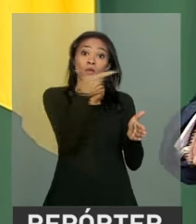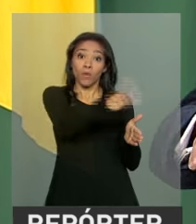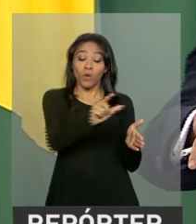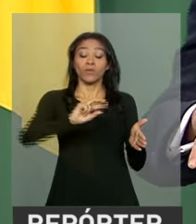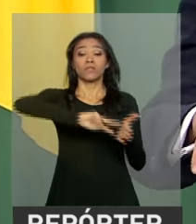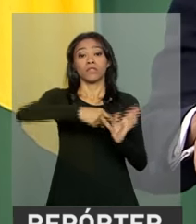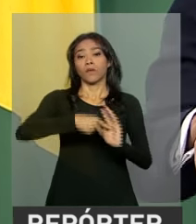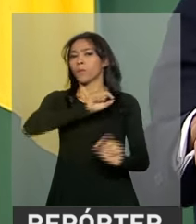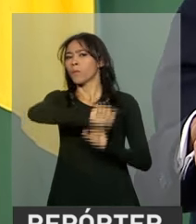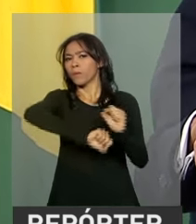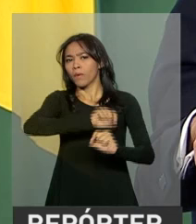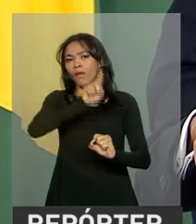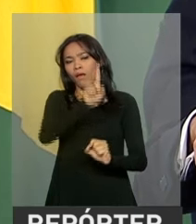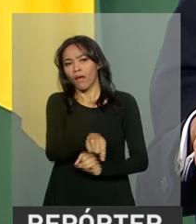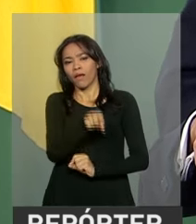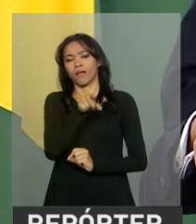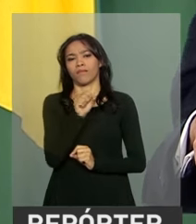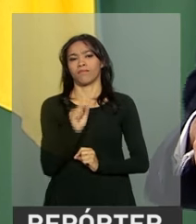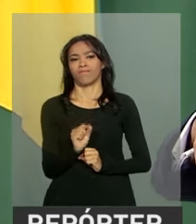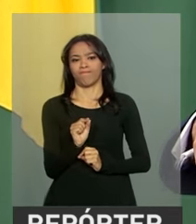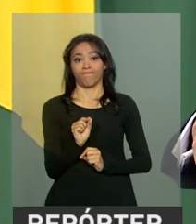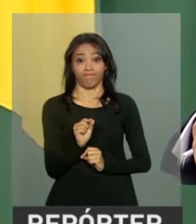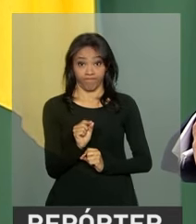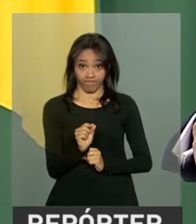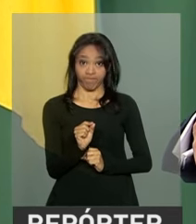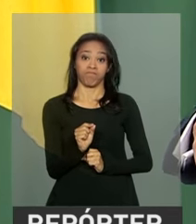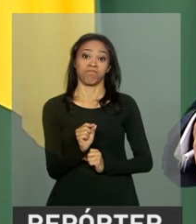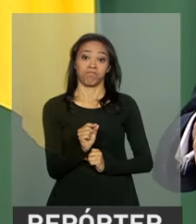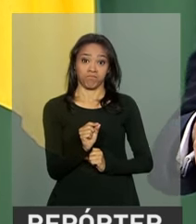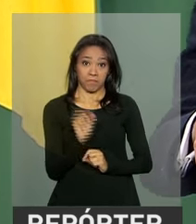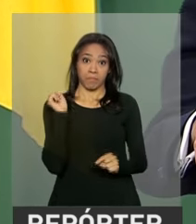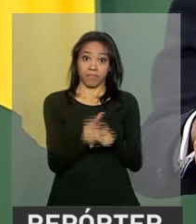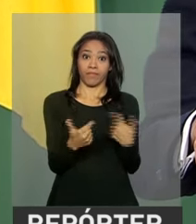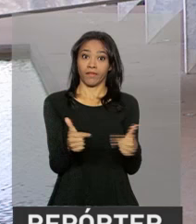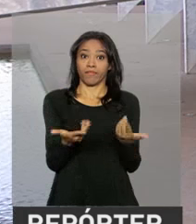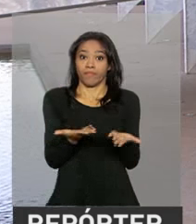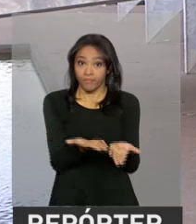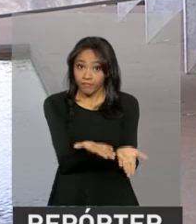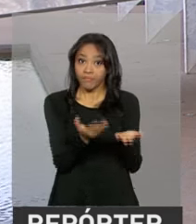significado social, que é o fato de gerar emprego.